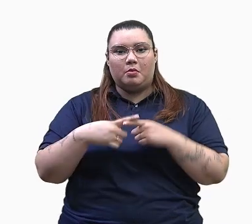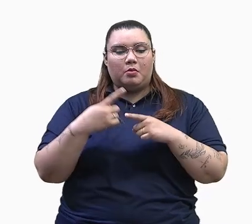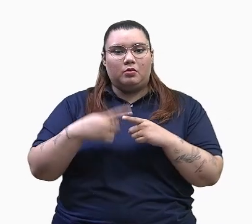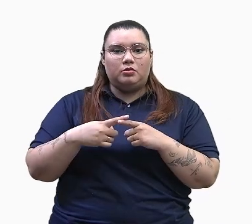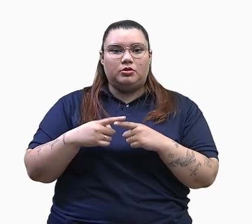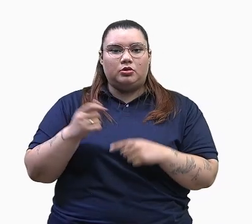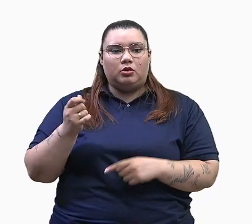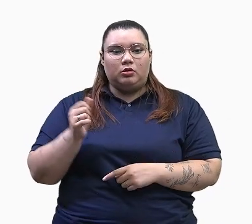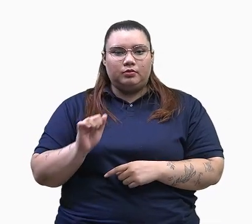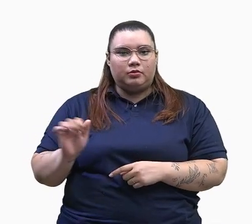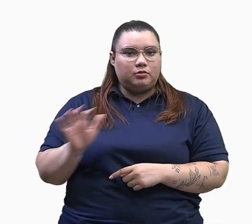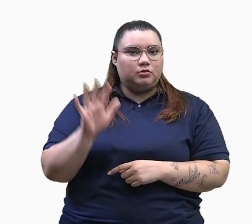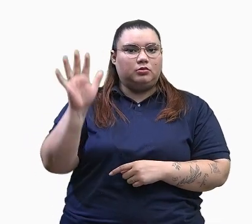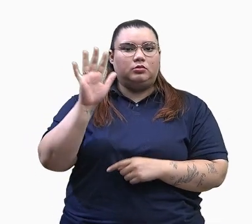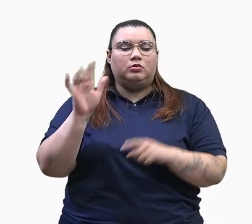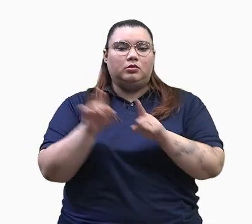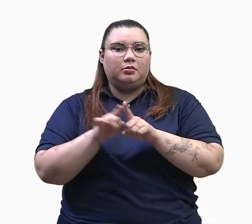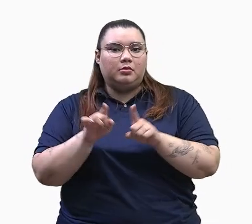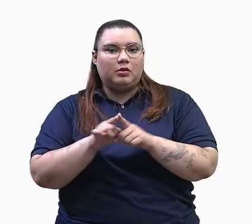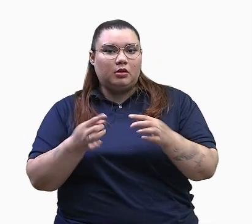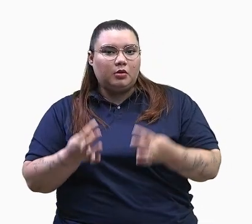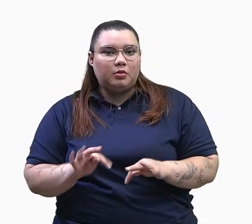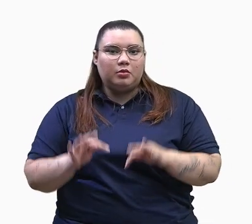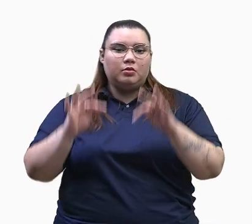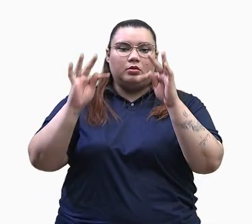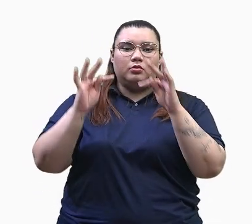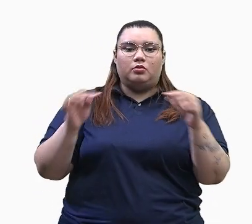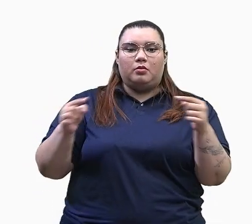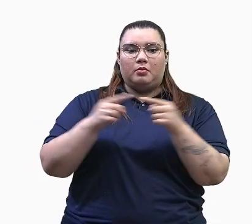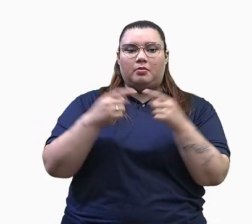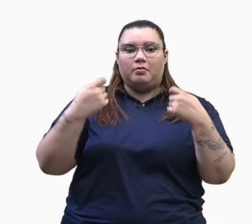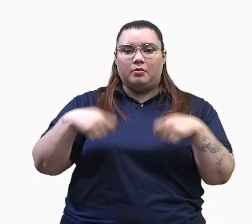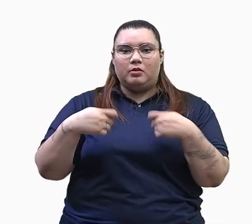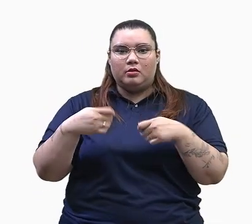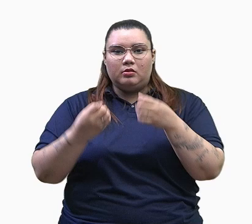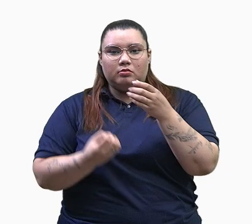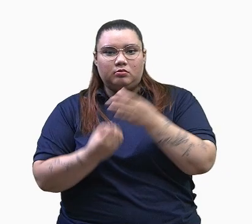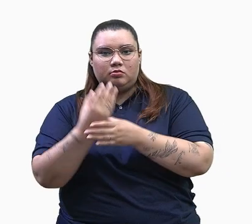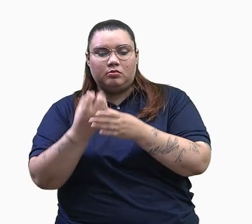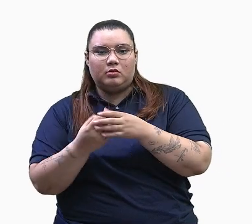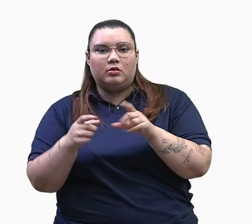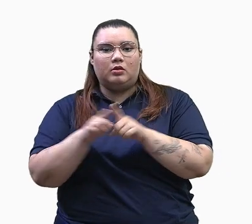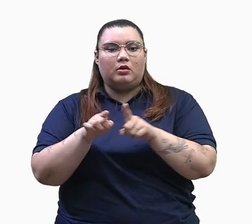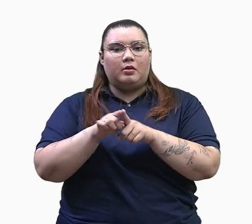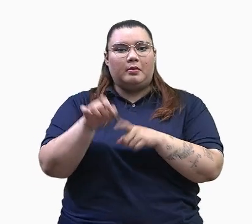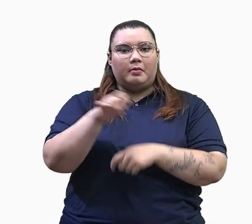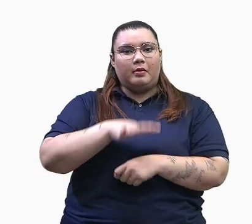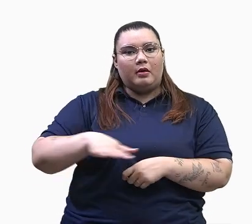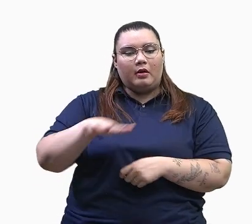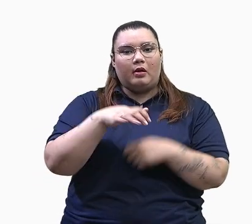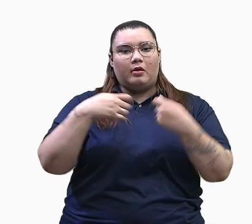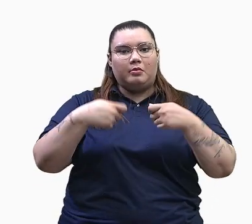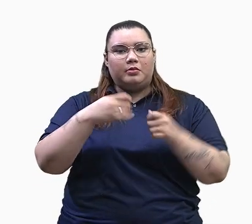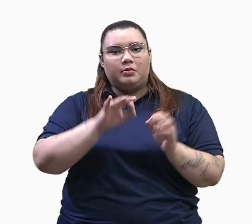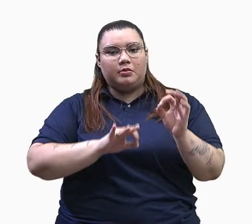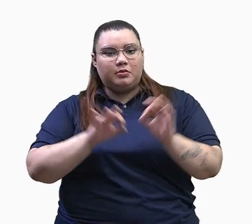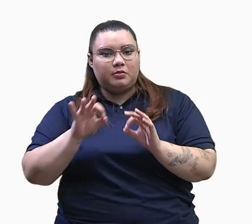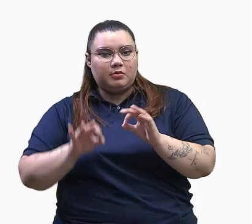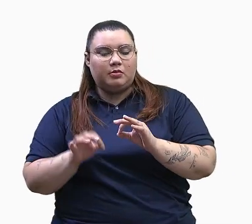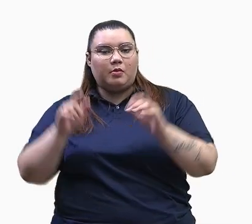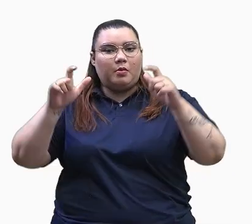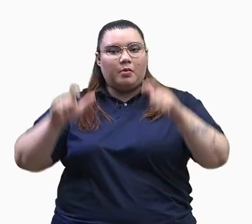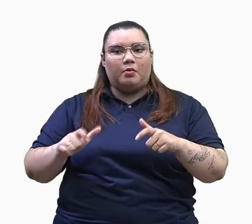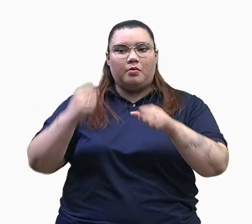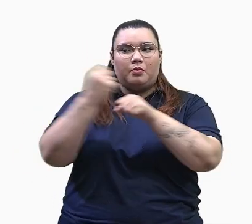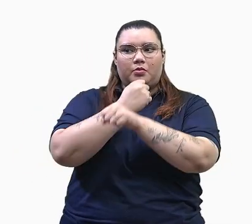custo, tecnologia de ponta que precisa ser implementado, a área também que precisa ser planejada, onde essa usina vai